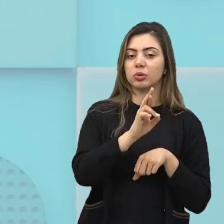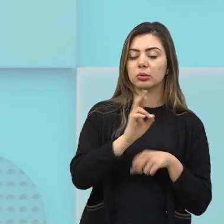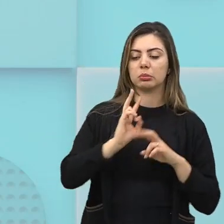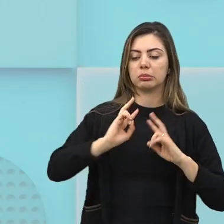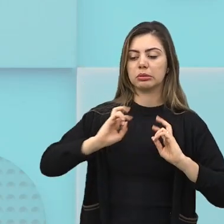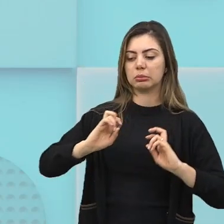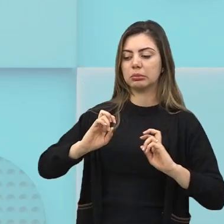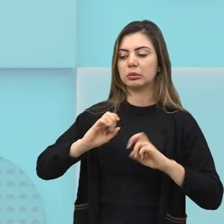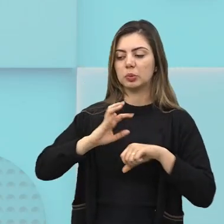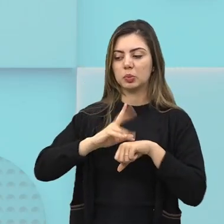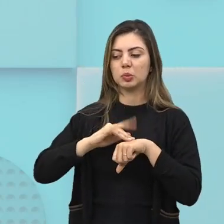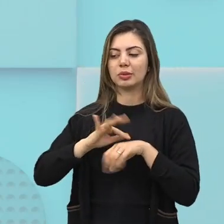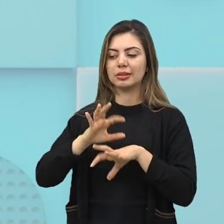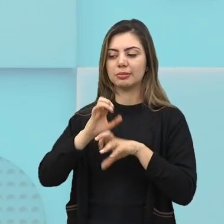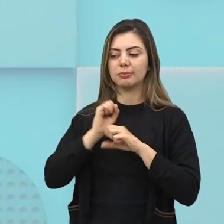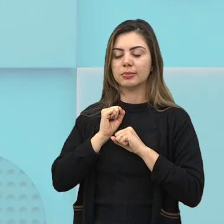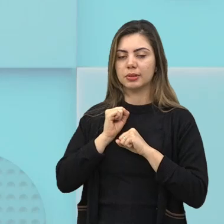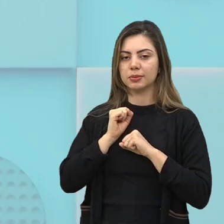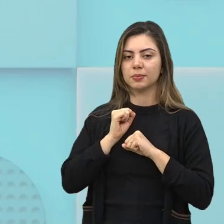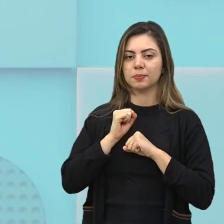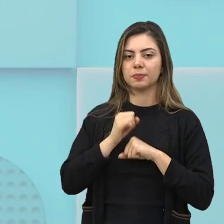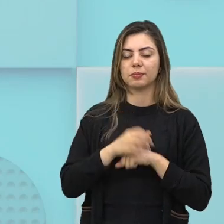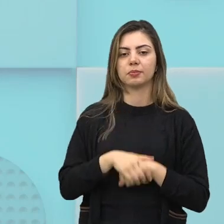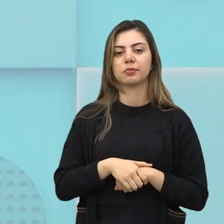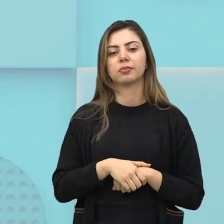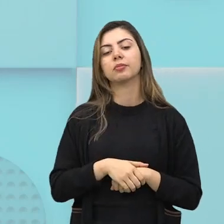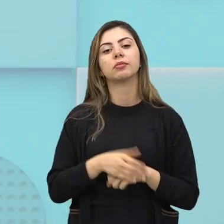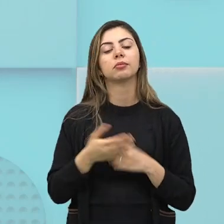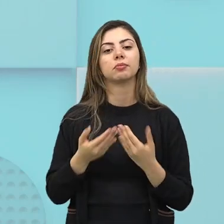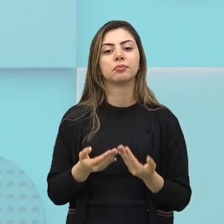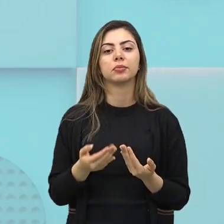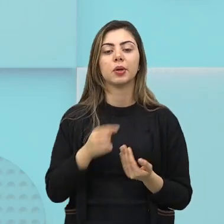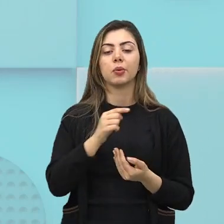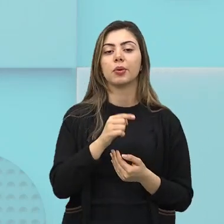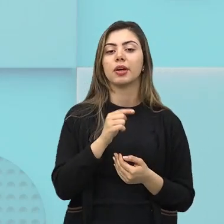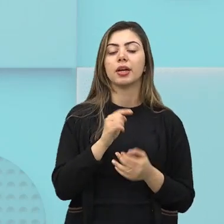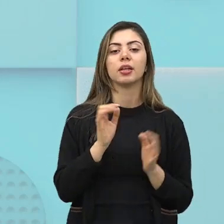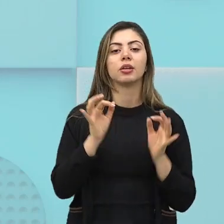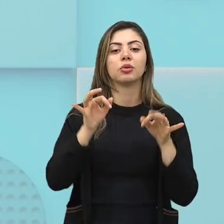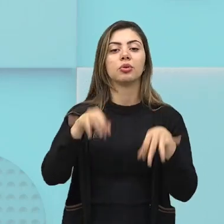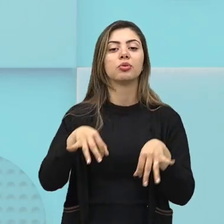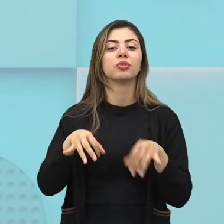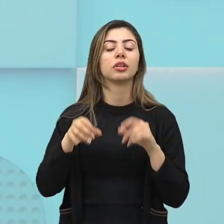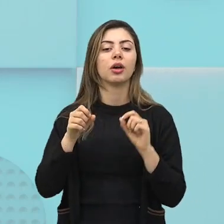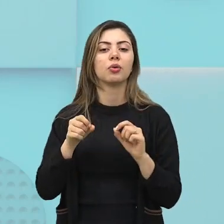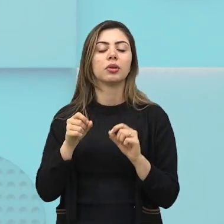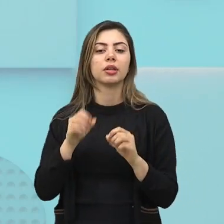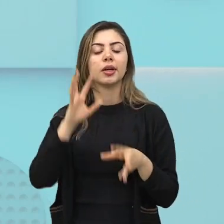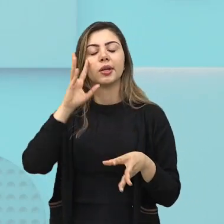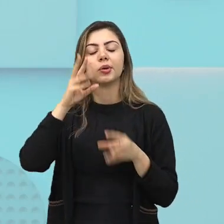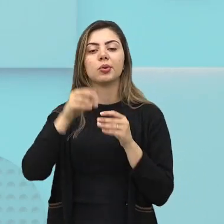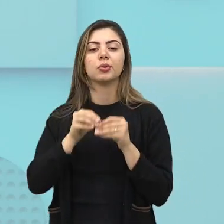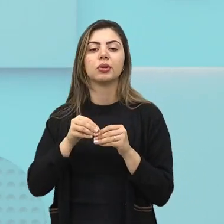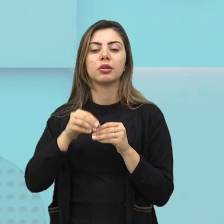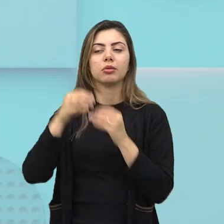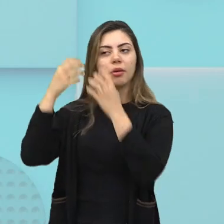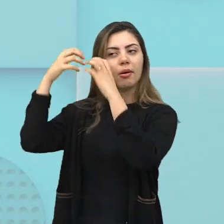estava com a doença, né? E sua realização final de que a mente humana